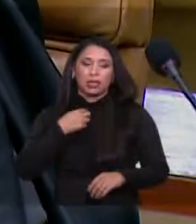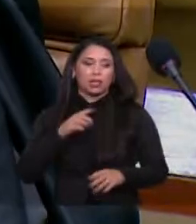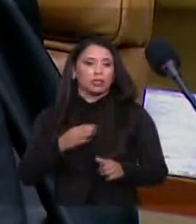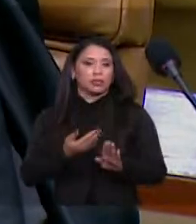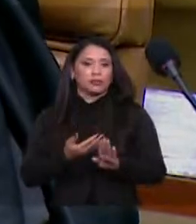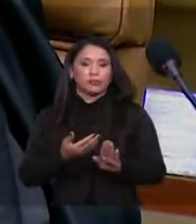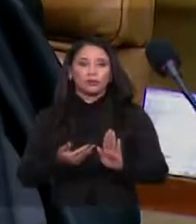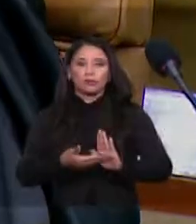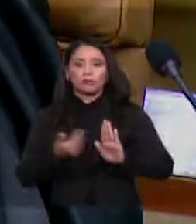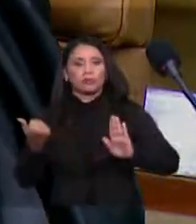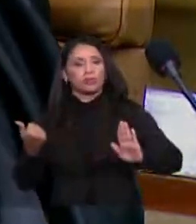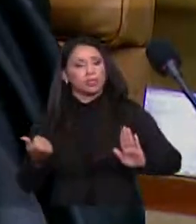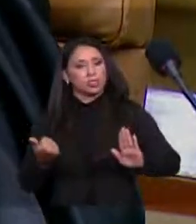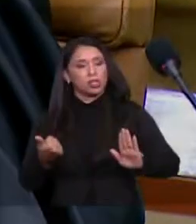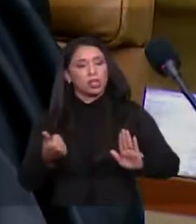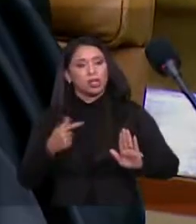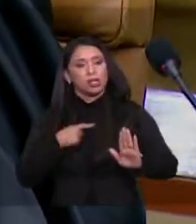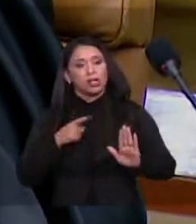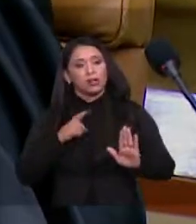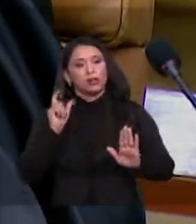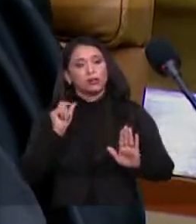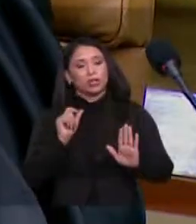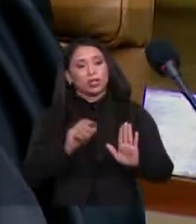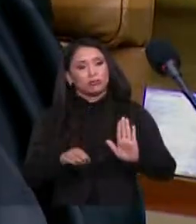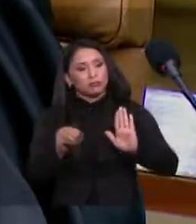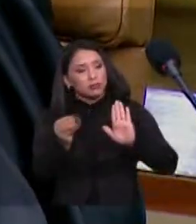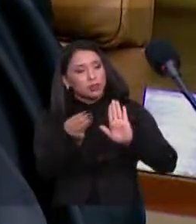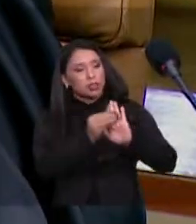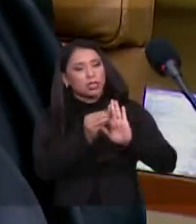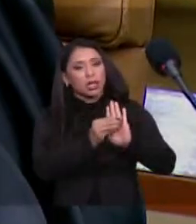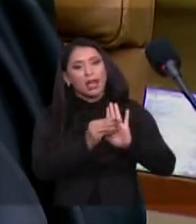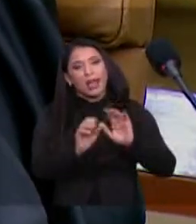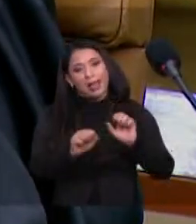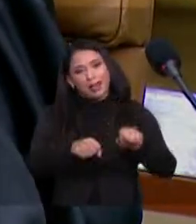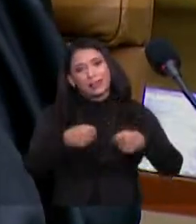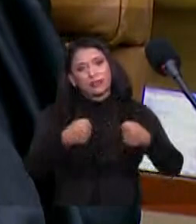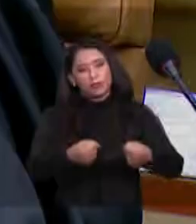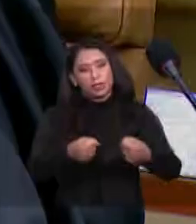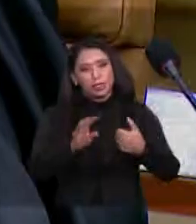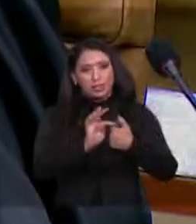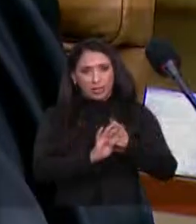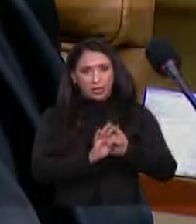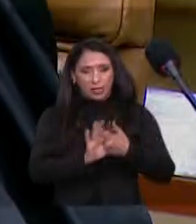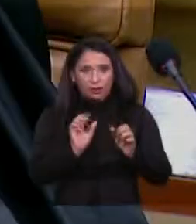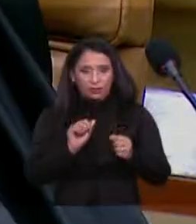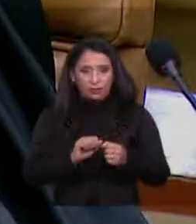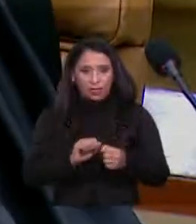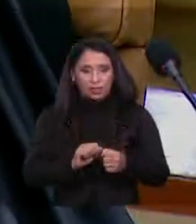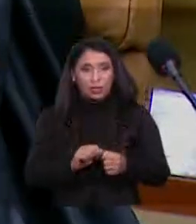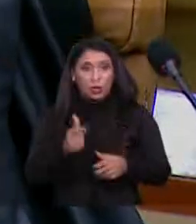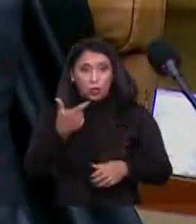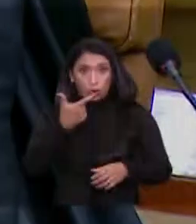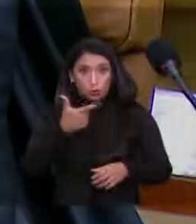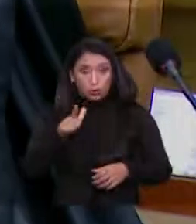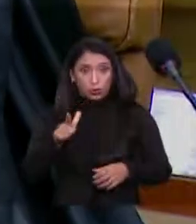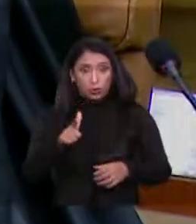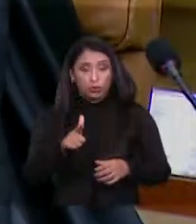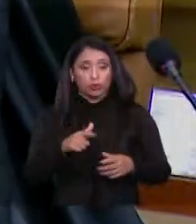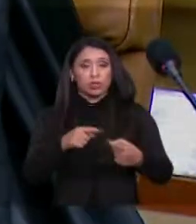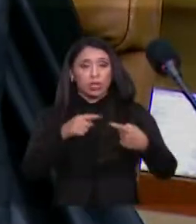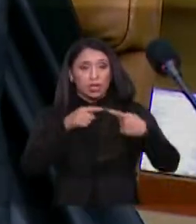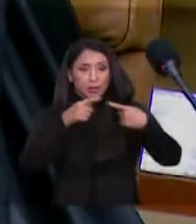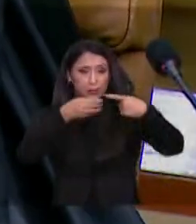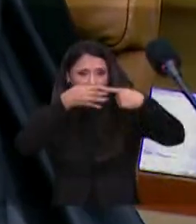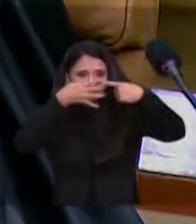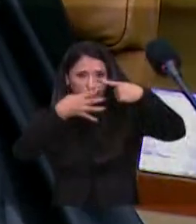que já afasta uma das alegações feitas pela defesa técnica ademais no caso esse bloco